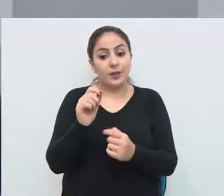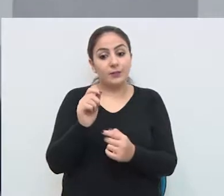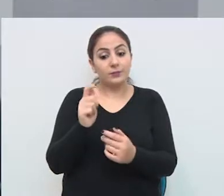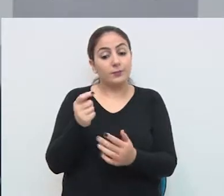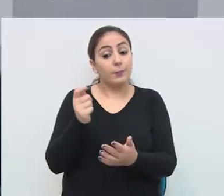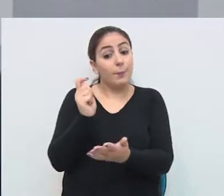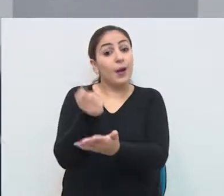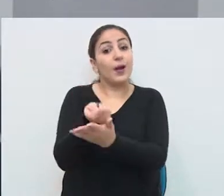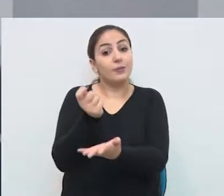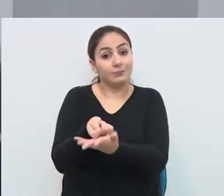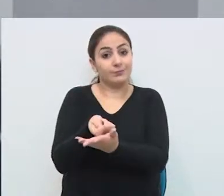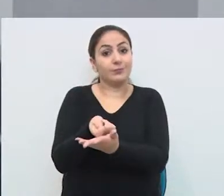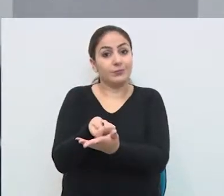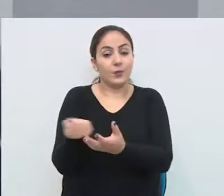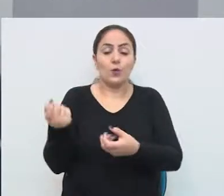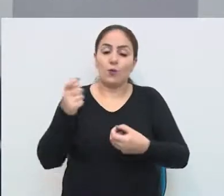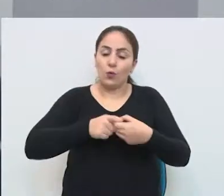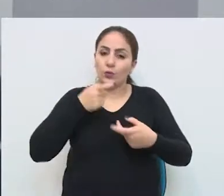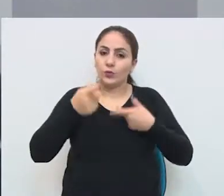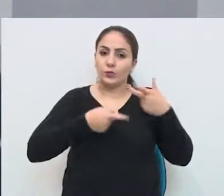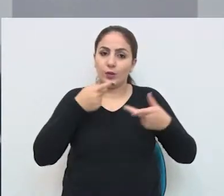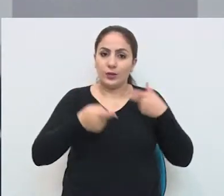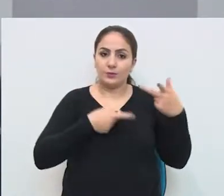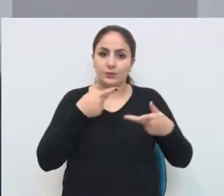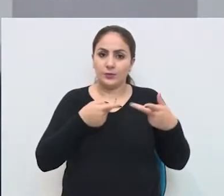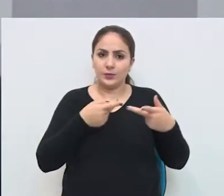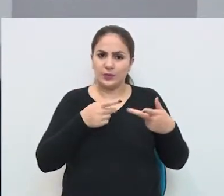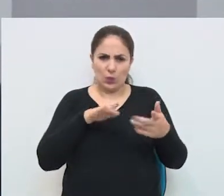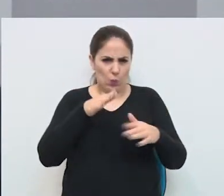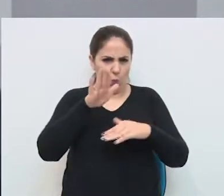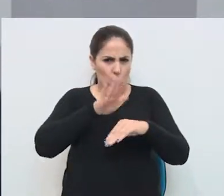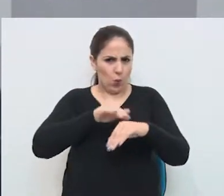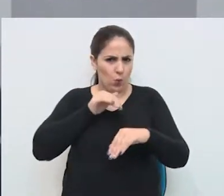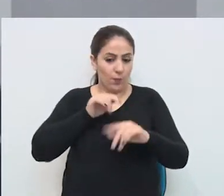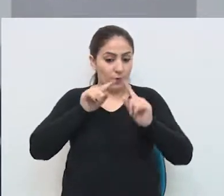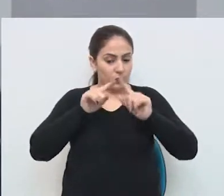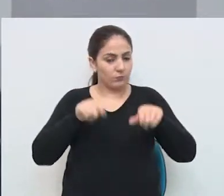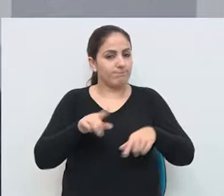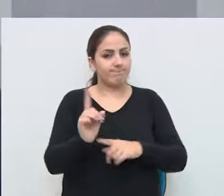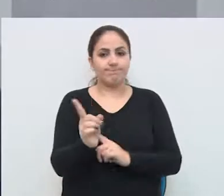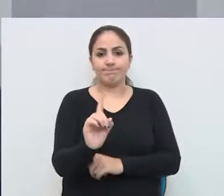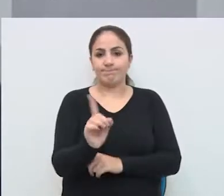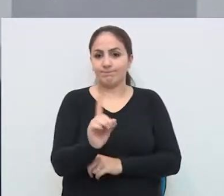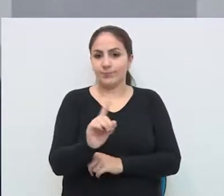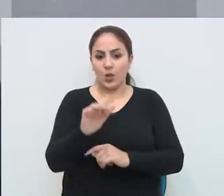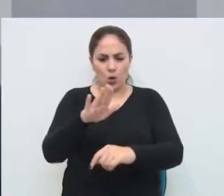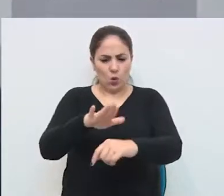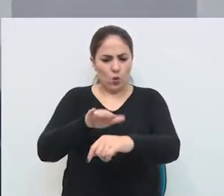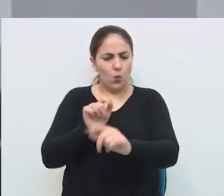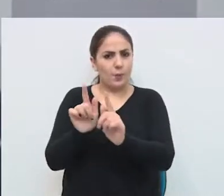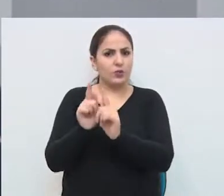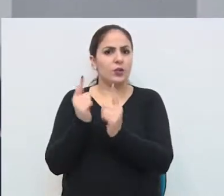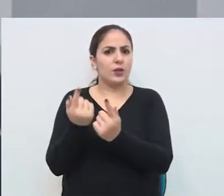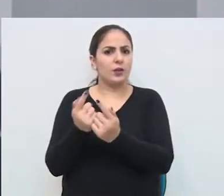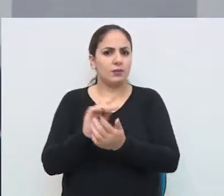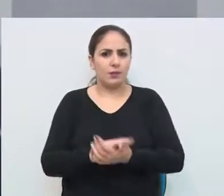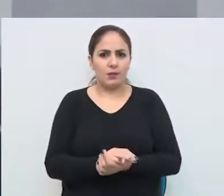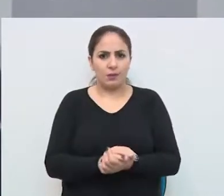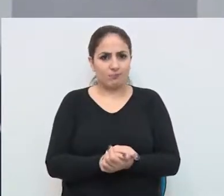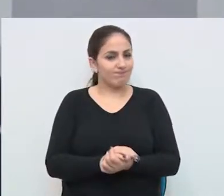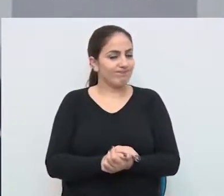bolso, né? Volto a dizer para vocês, não são culpa dos funcionários, não é culpa do